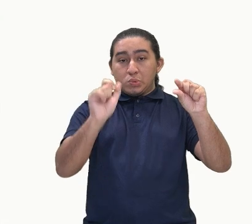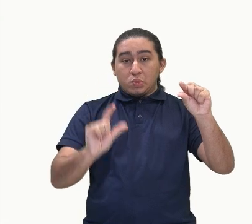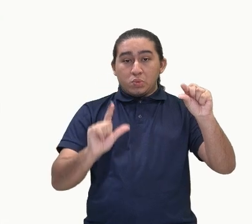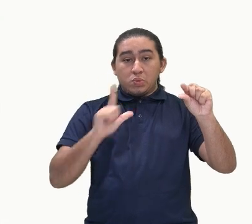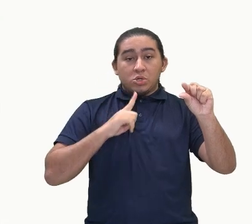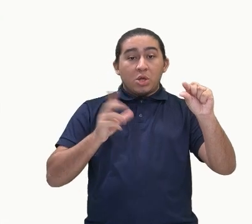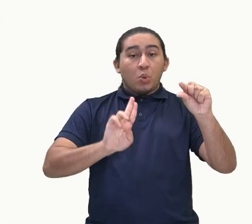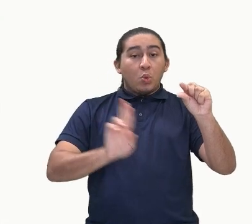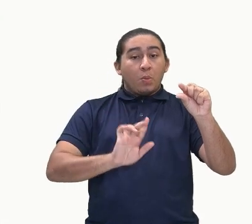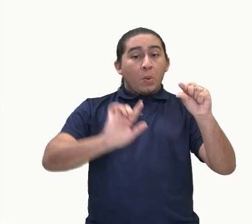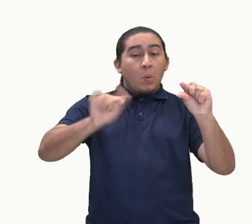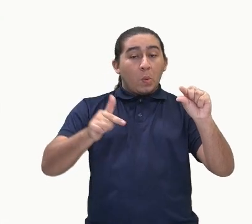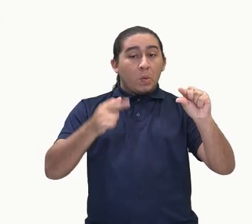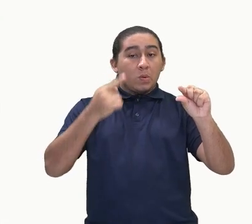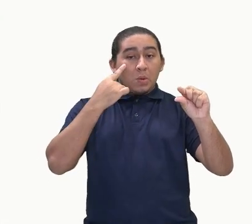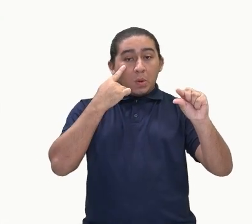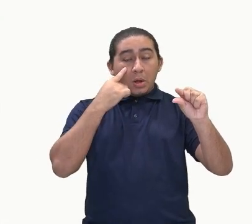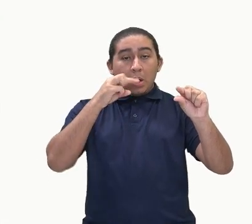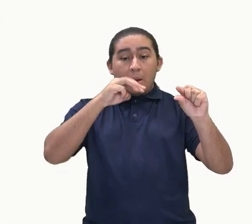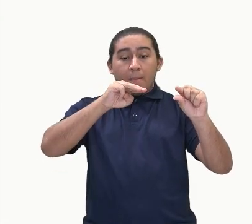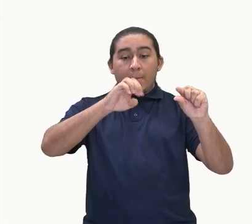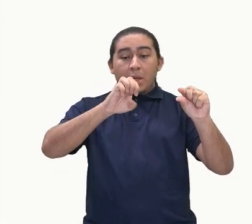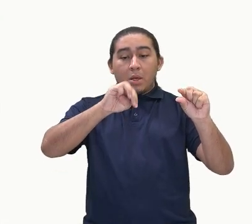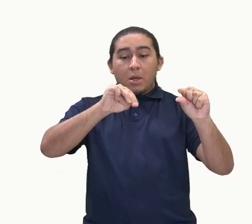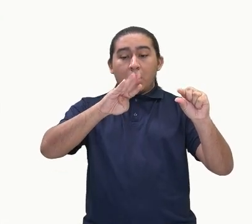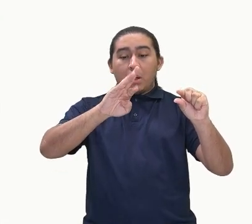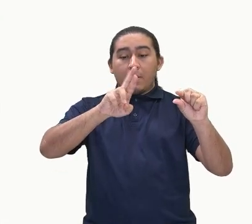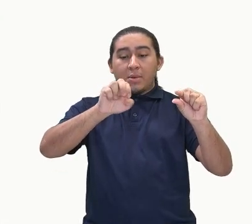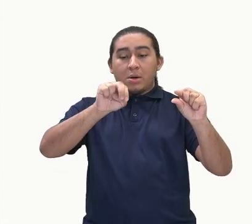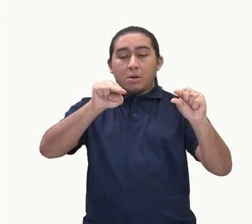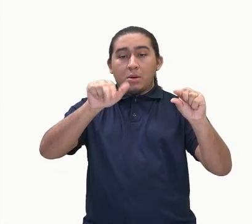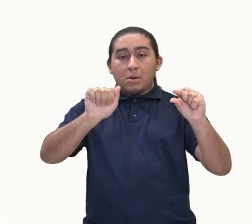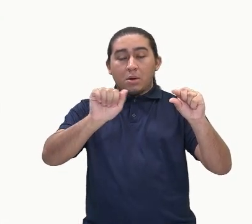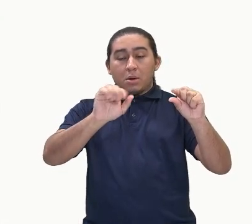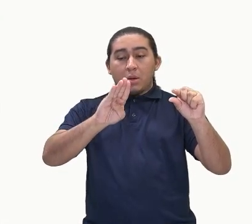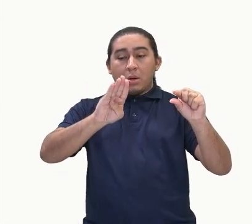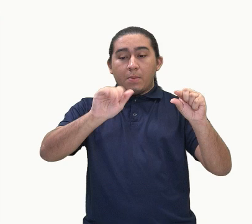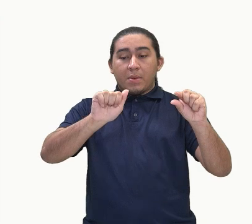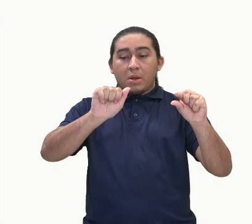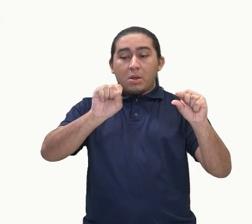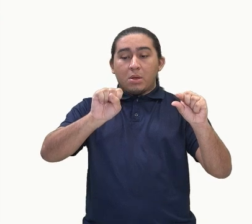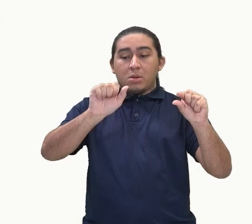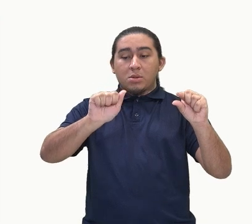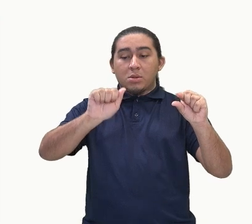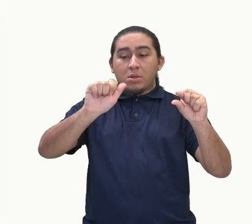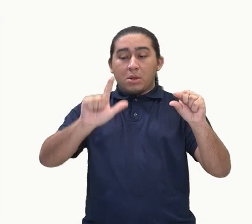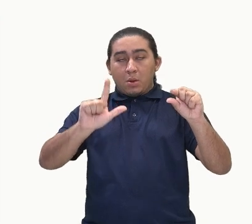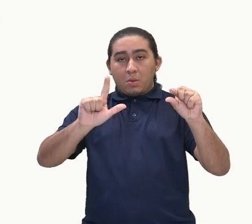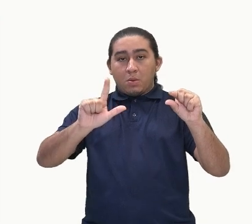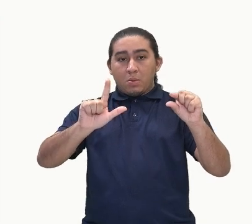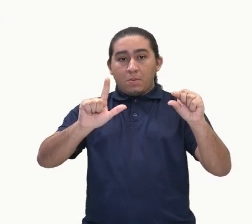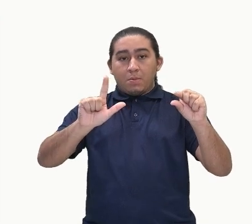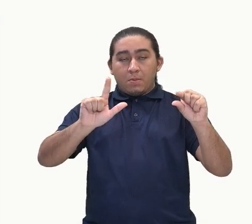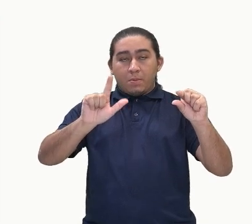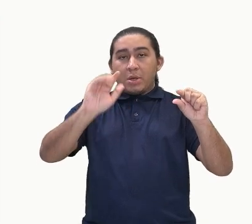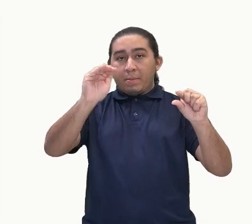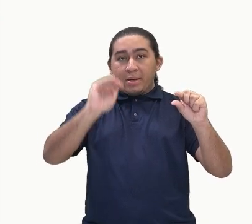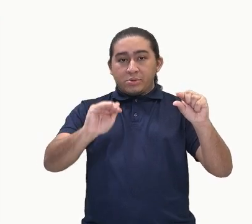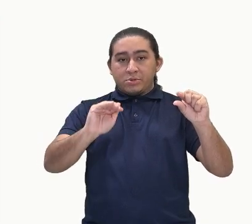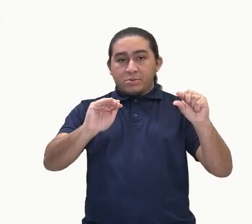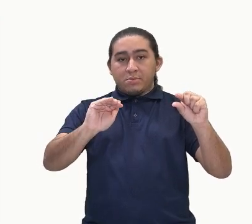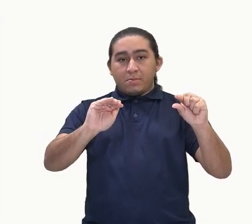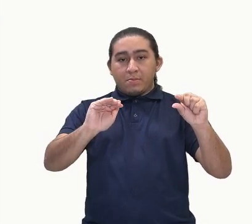outra estrutura, que é a membrana basal, né? Ela que vai estar ali ligada logo próxima ao